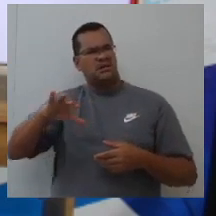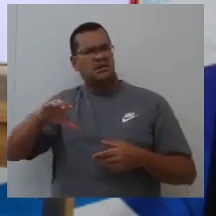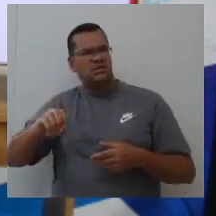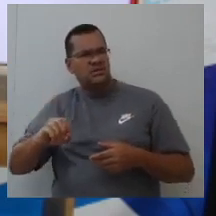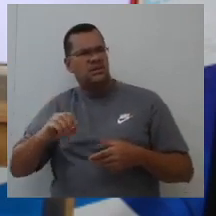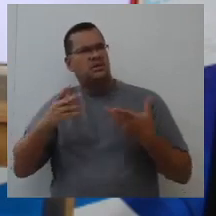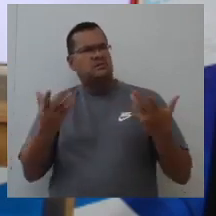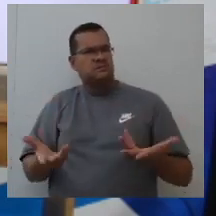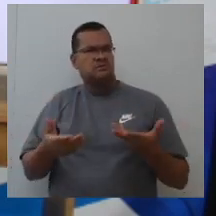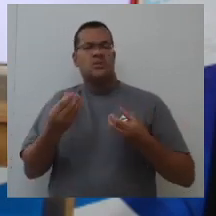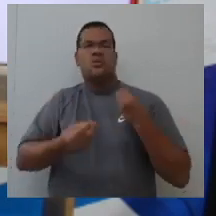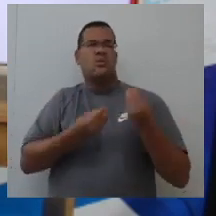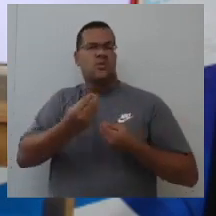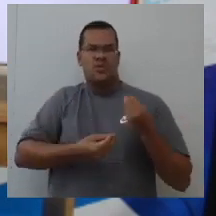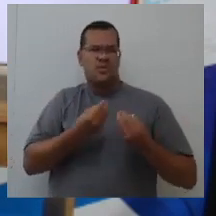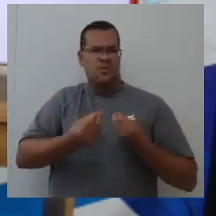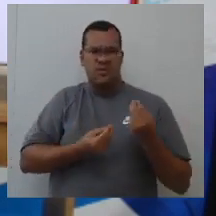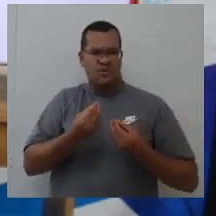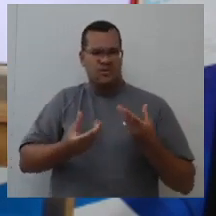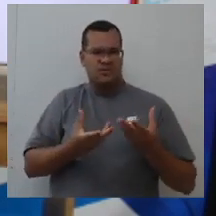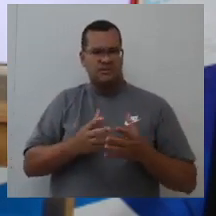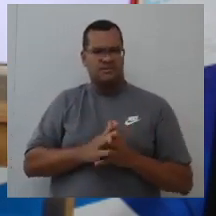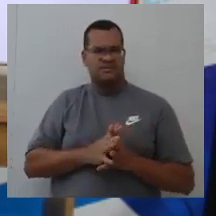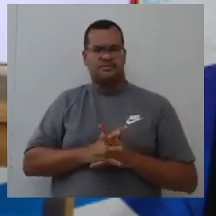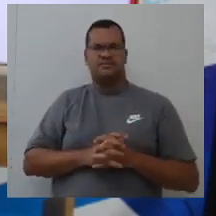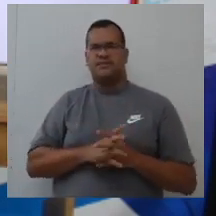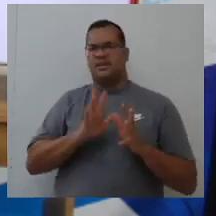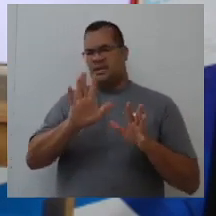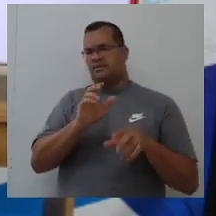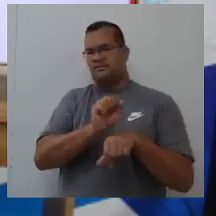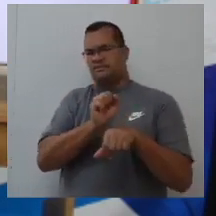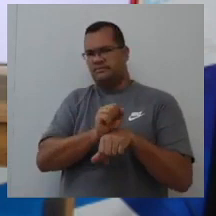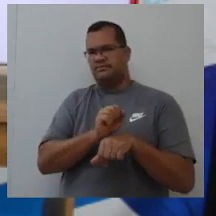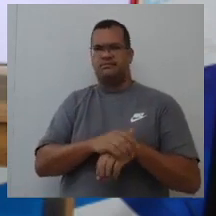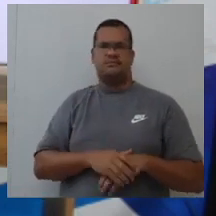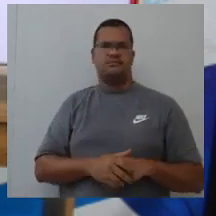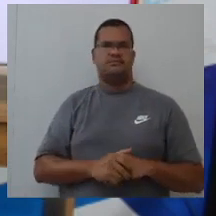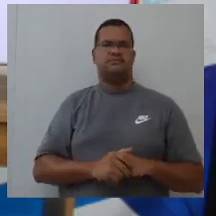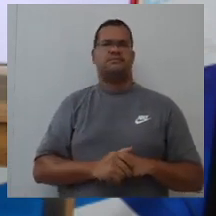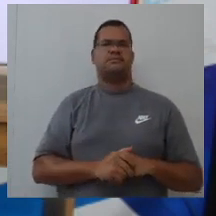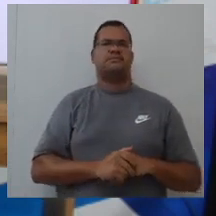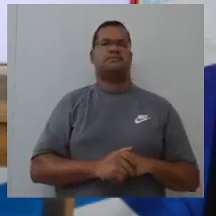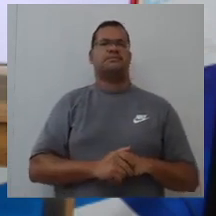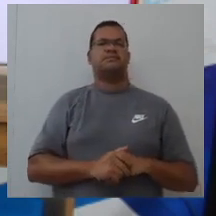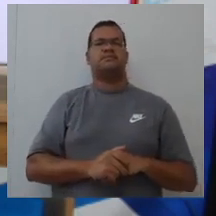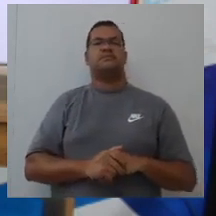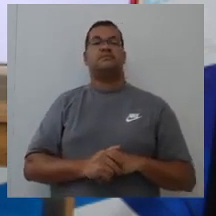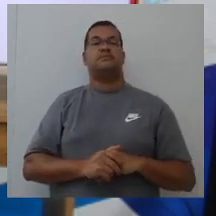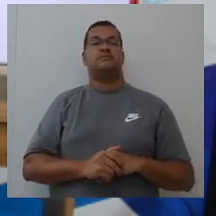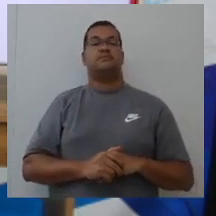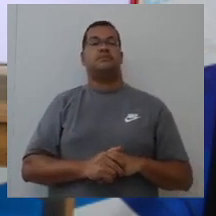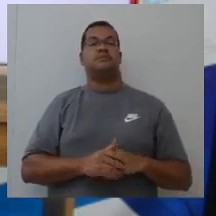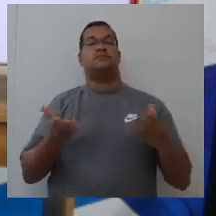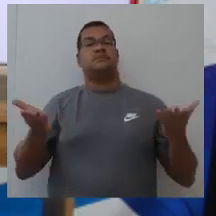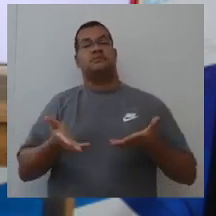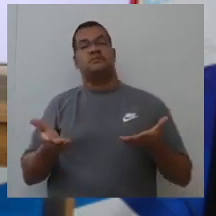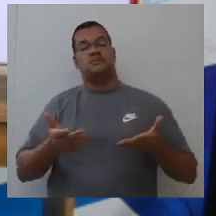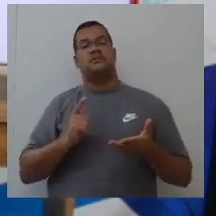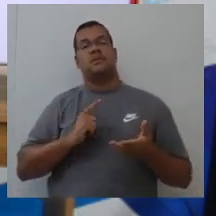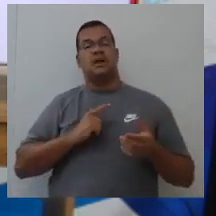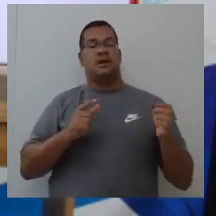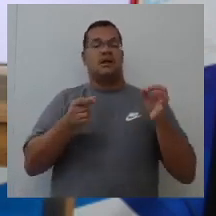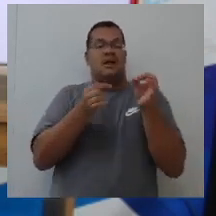fenômeno? Vou falar para vocês já, tá bom? Então vamos lá. E aí chegamos então